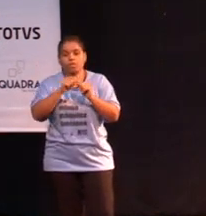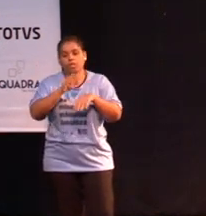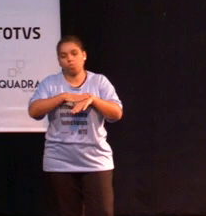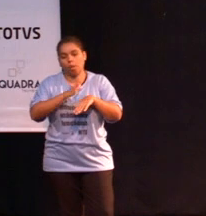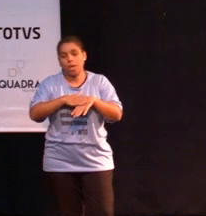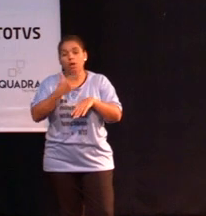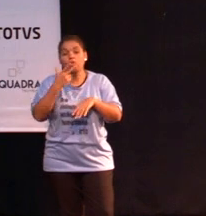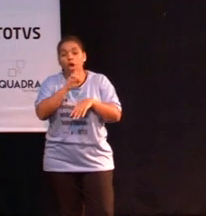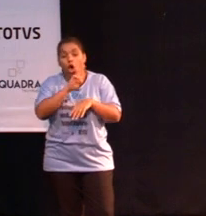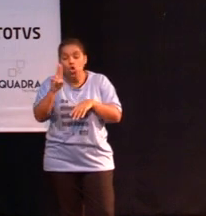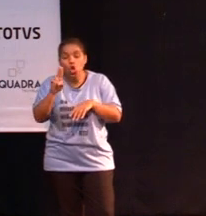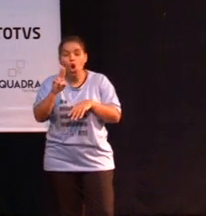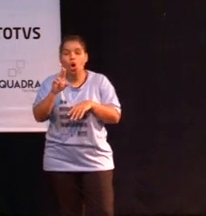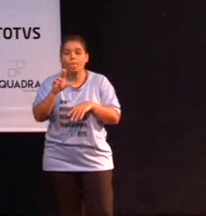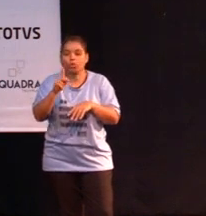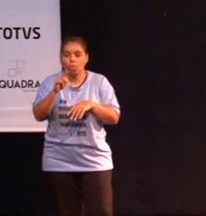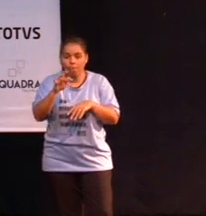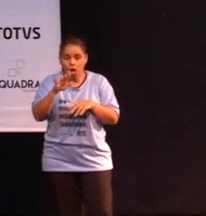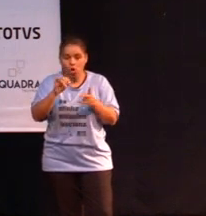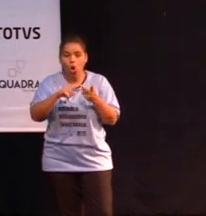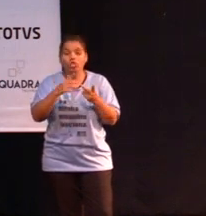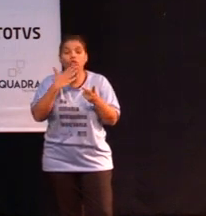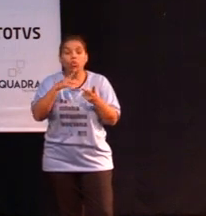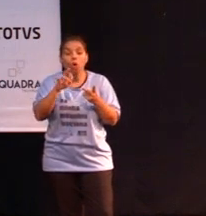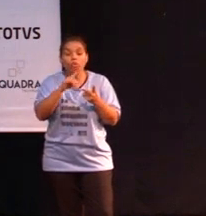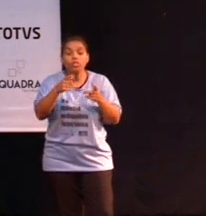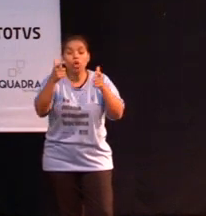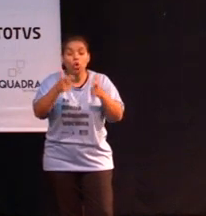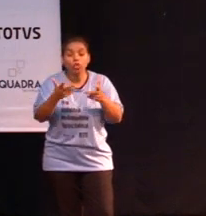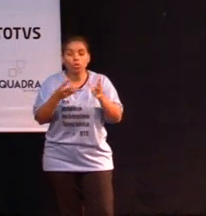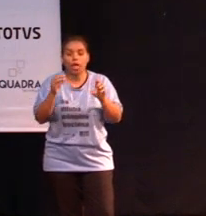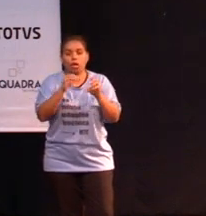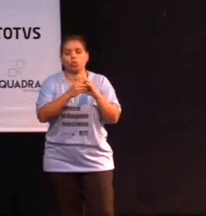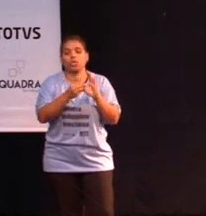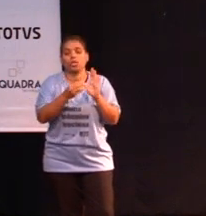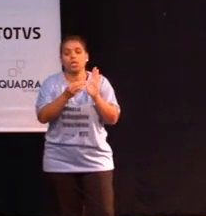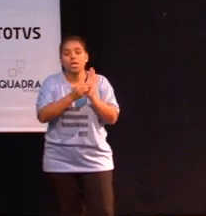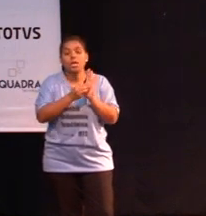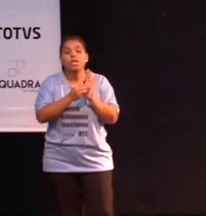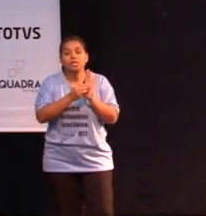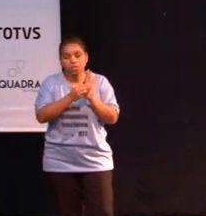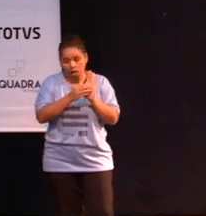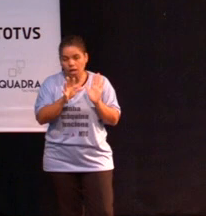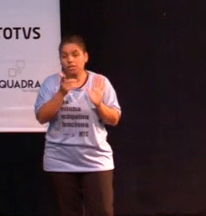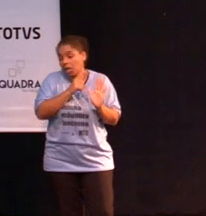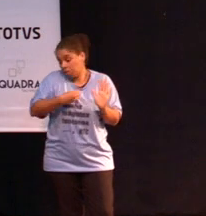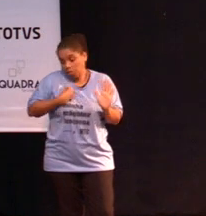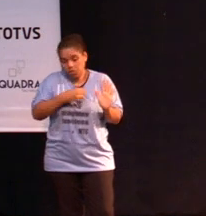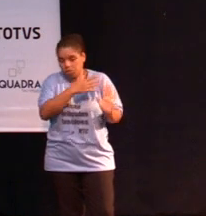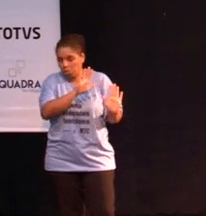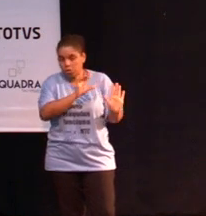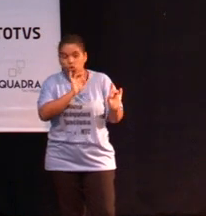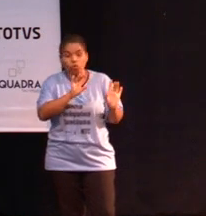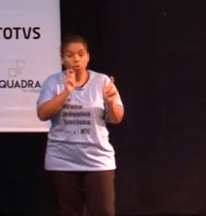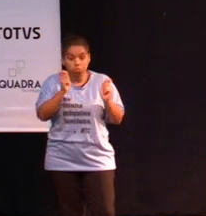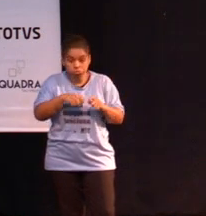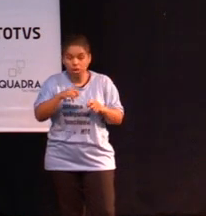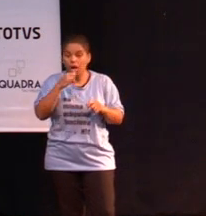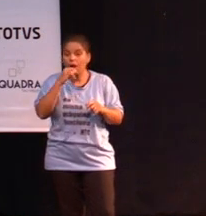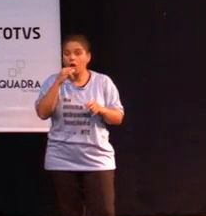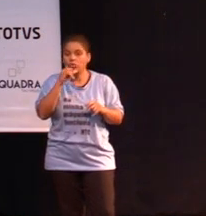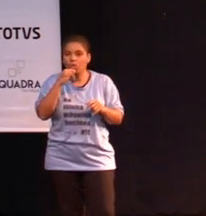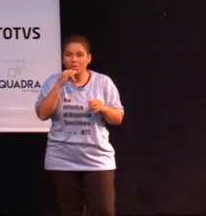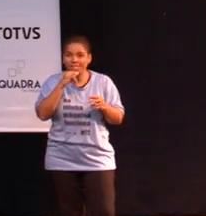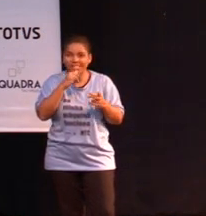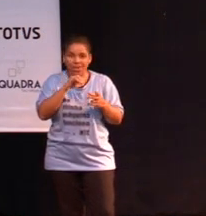pacote a versão dele e onde eu quero que está ali só isso e ele vai fazer para mim então só foi possível automação para a futura